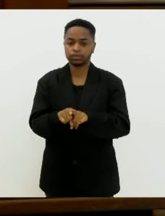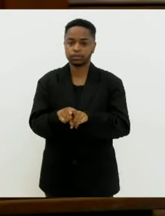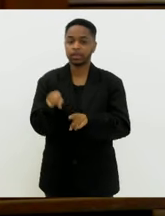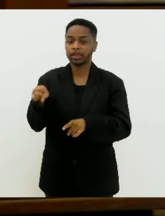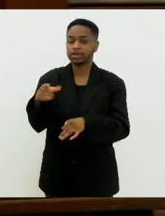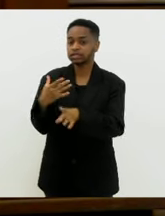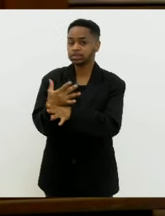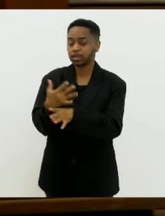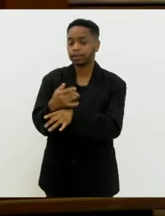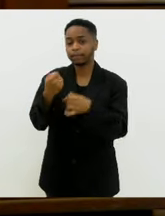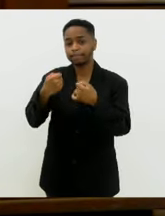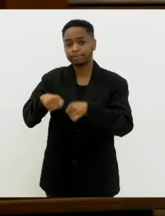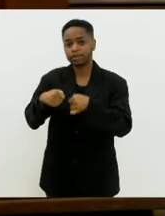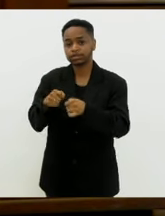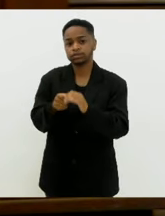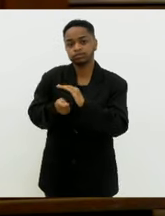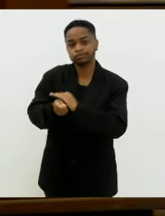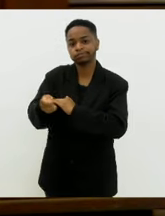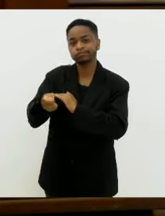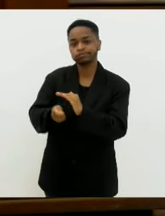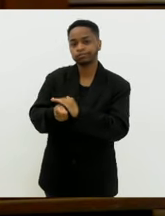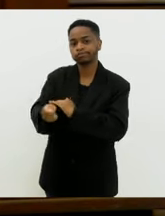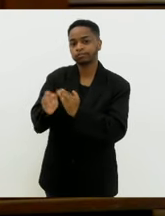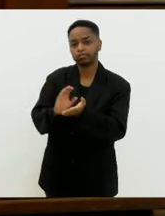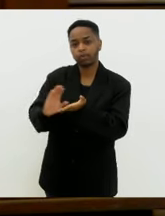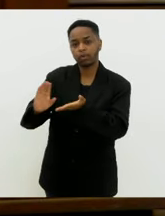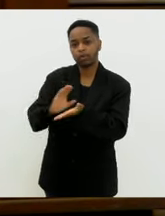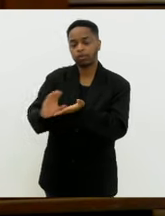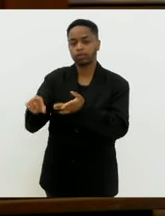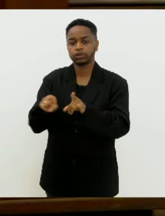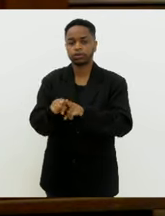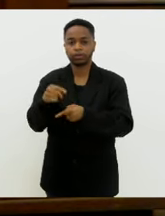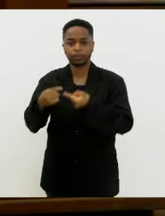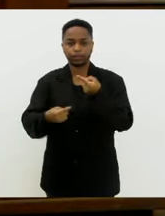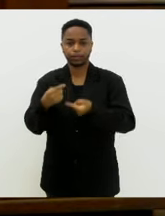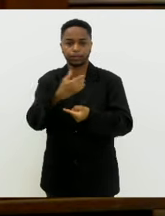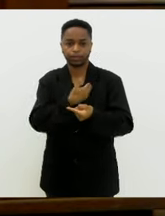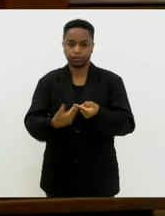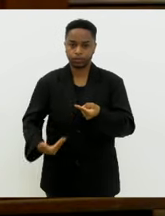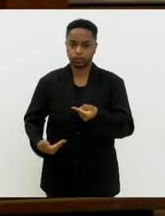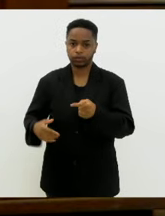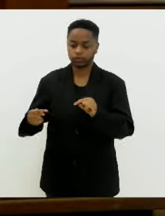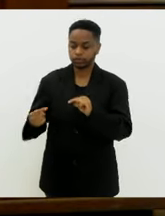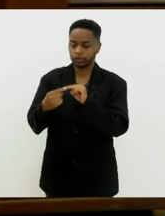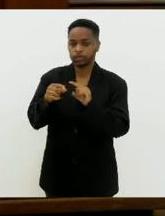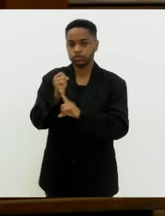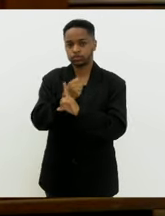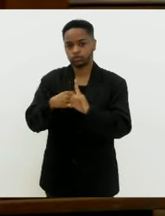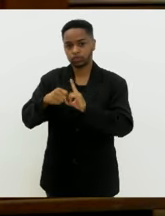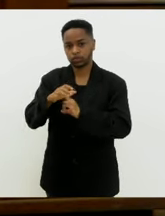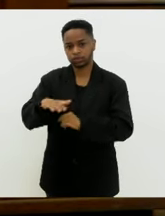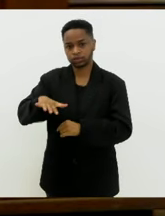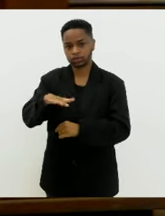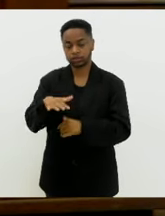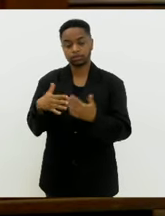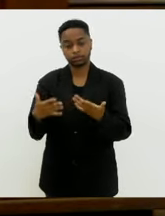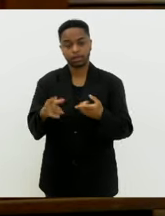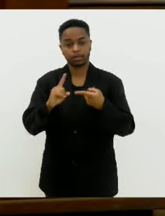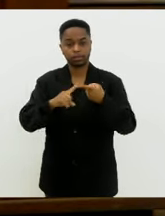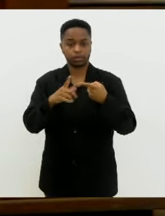de muitos investimentos, de políticas públicas sociais. Então, esse primeiro ponto eu queria